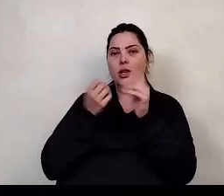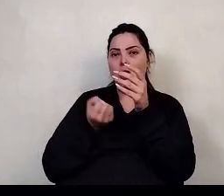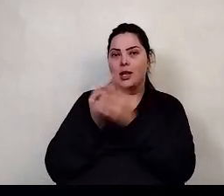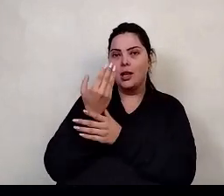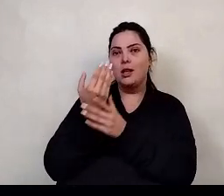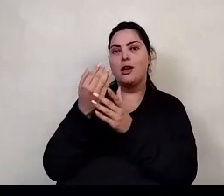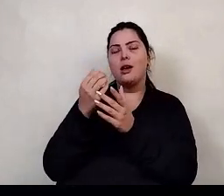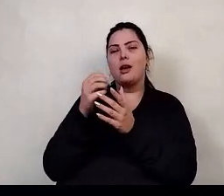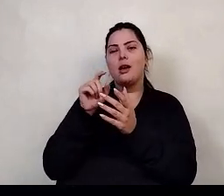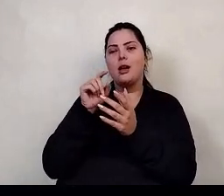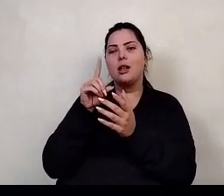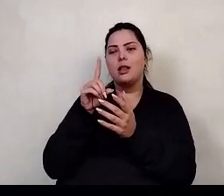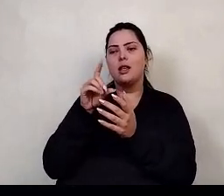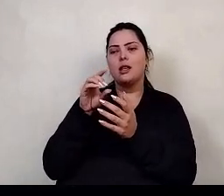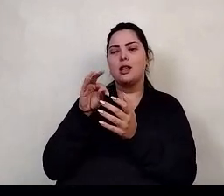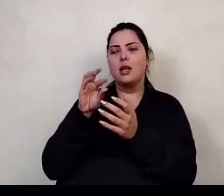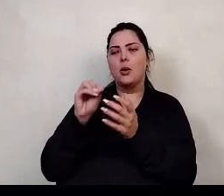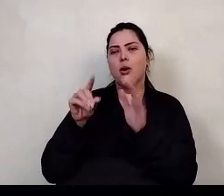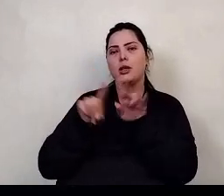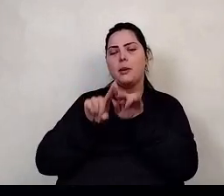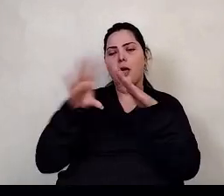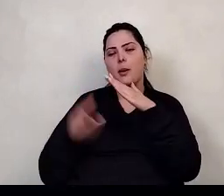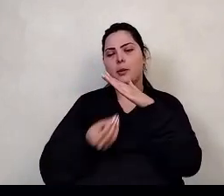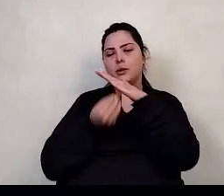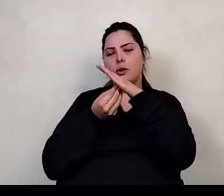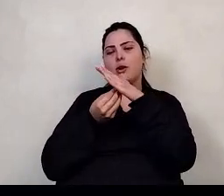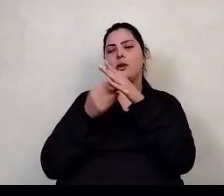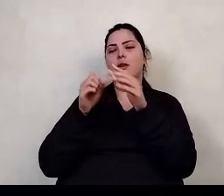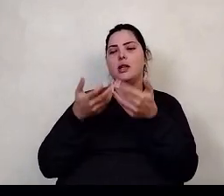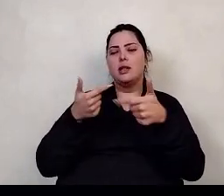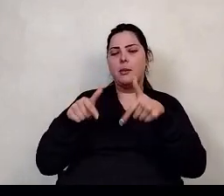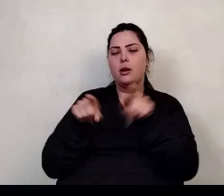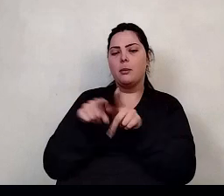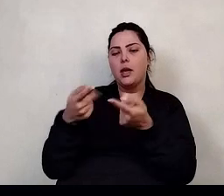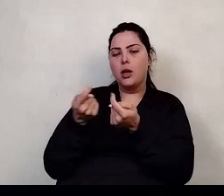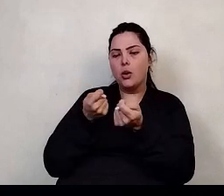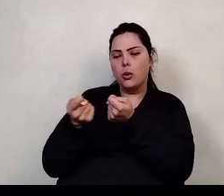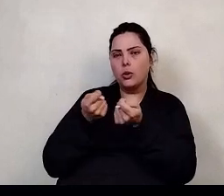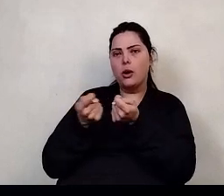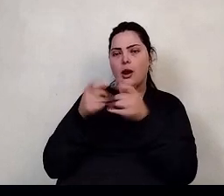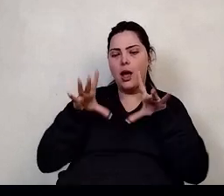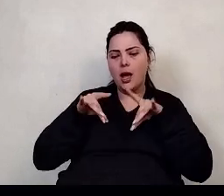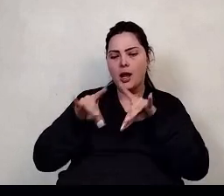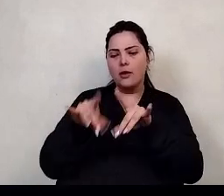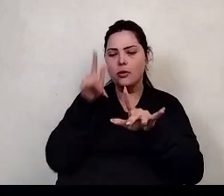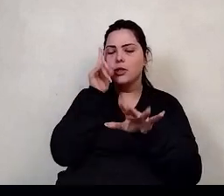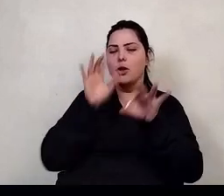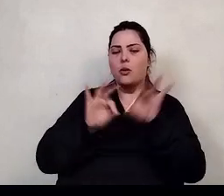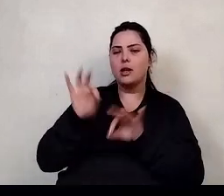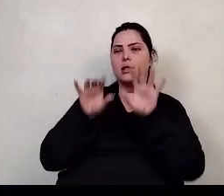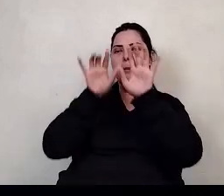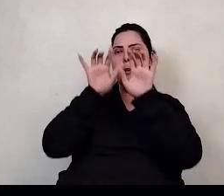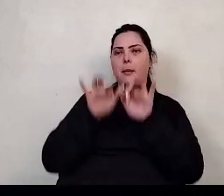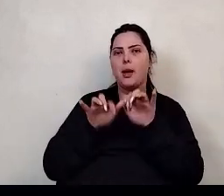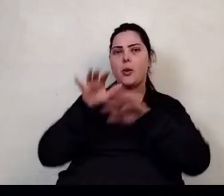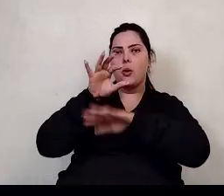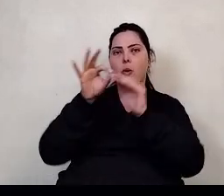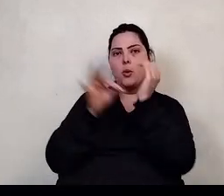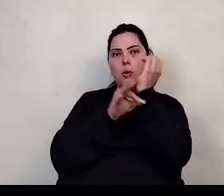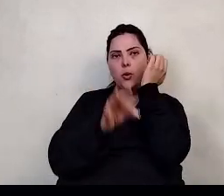um ponto .repository, um ponto .service, ponto .controller, vários arquivos para poder organizar todo o seu código. E aí, automaticamente, ele vai lá e